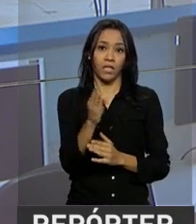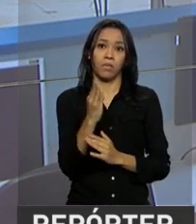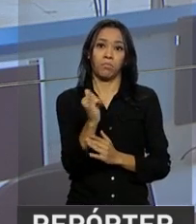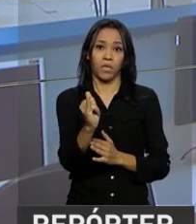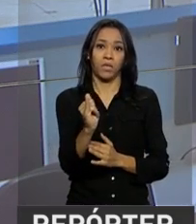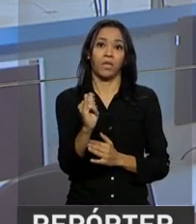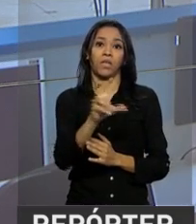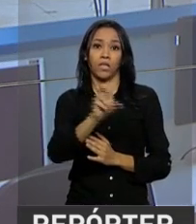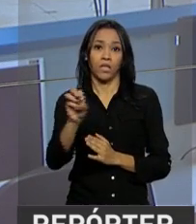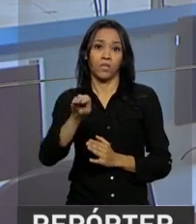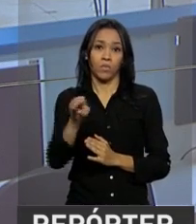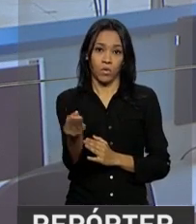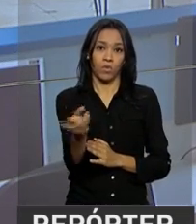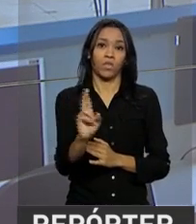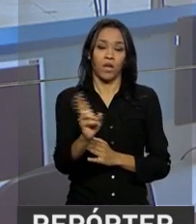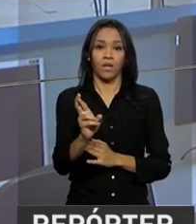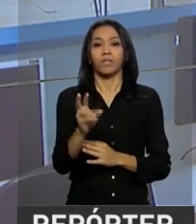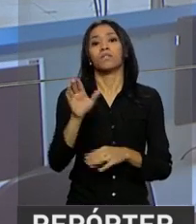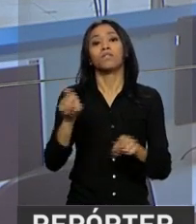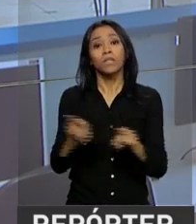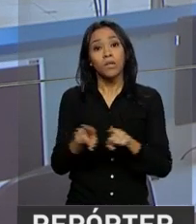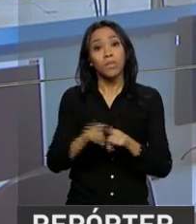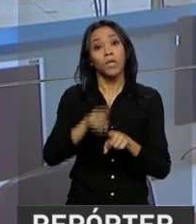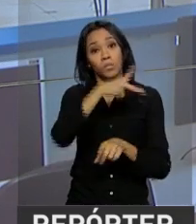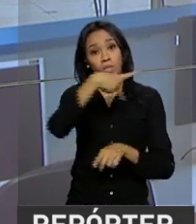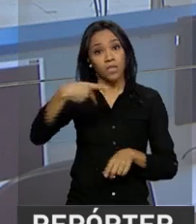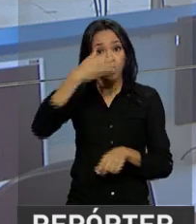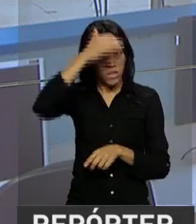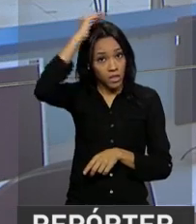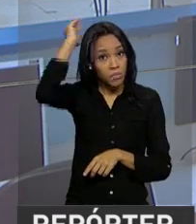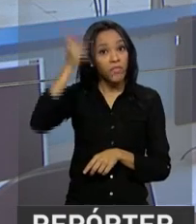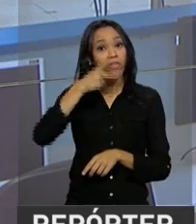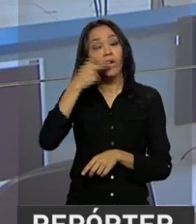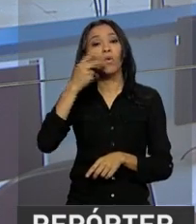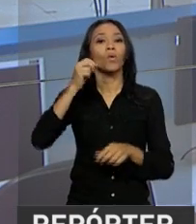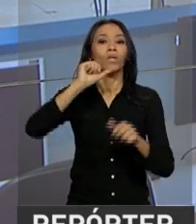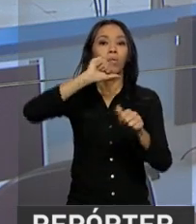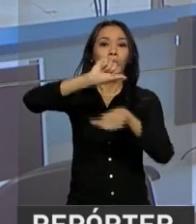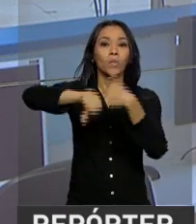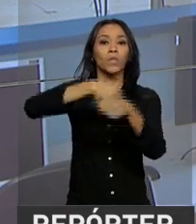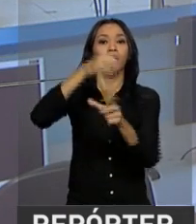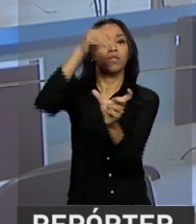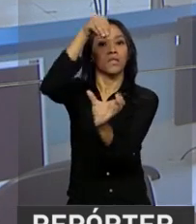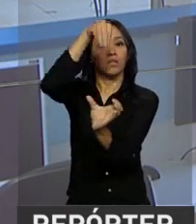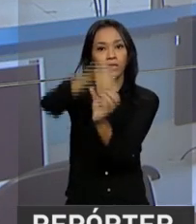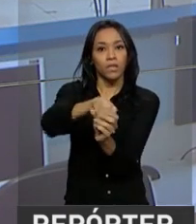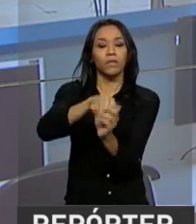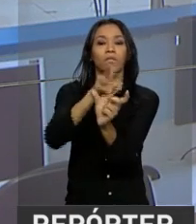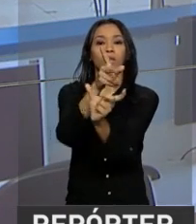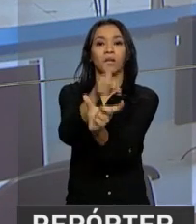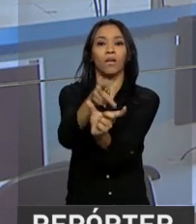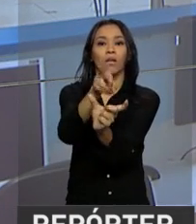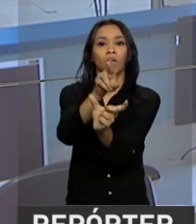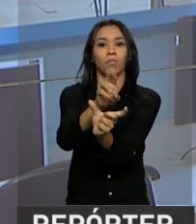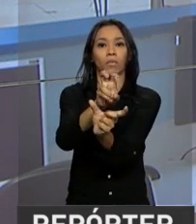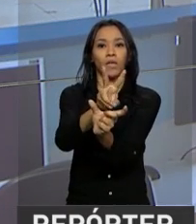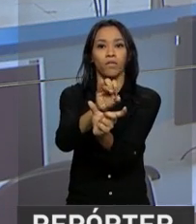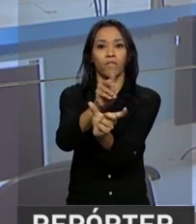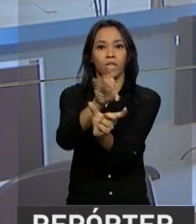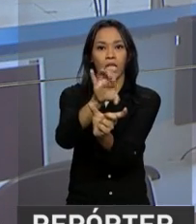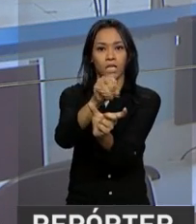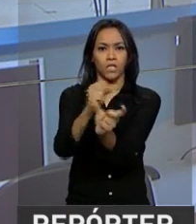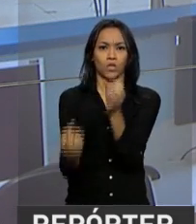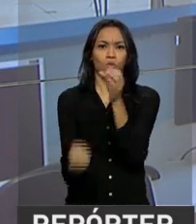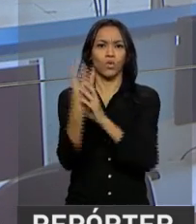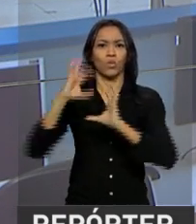R$ 170,5 bilhões. Michel Temer também falou sobre a reforma da Previdência. Um grupo de trabalho formado por